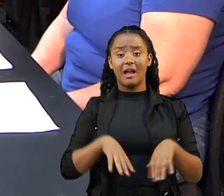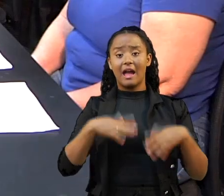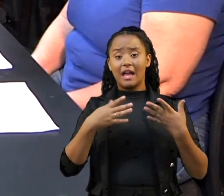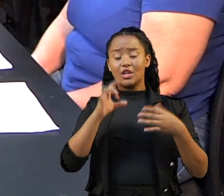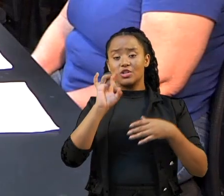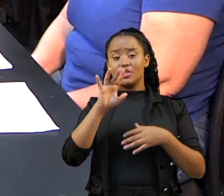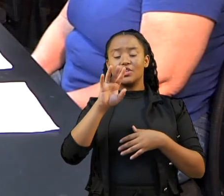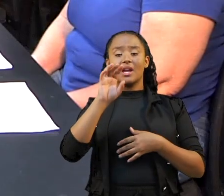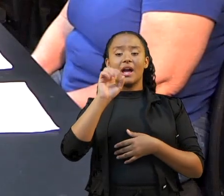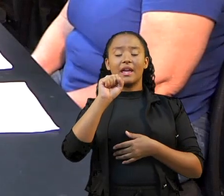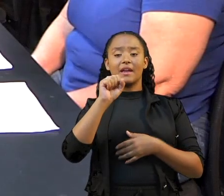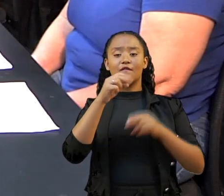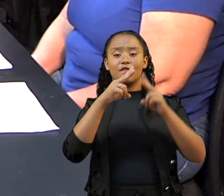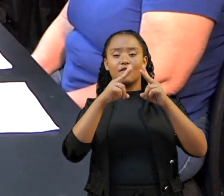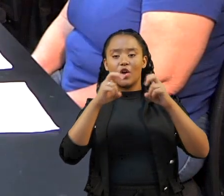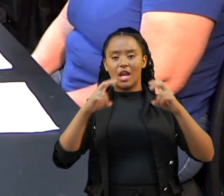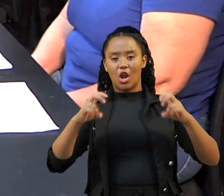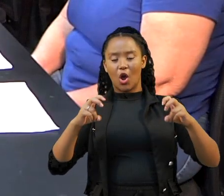Florianópolis.